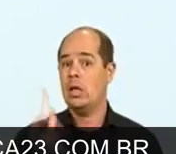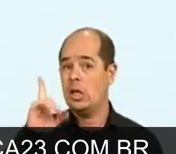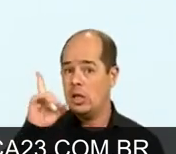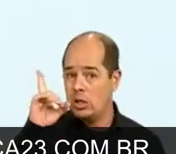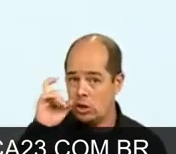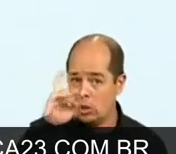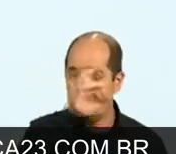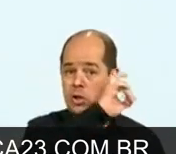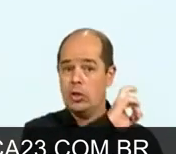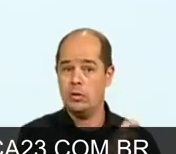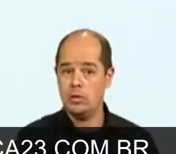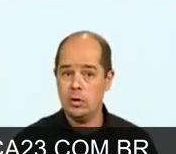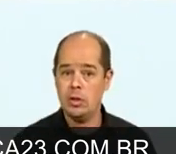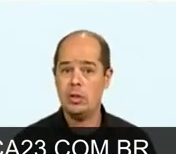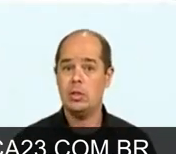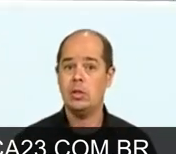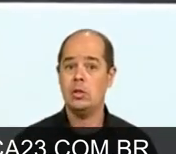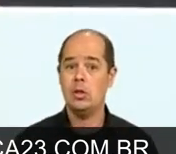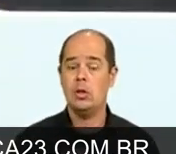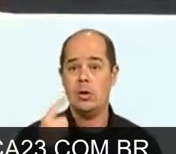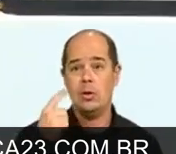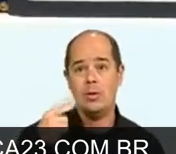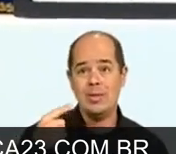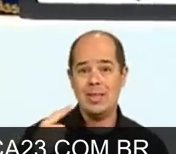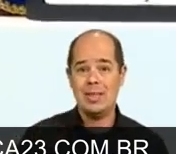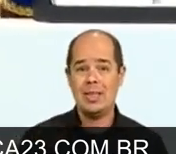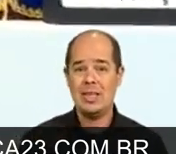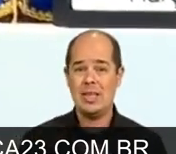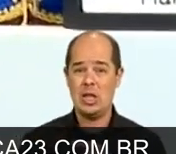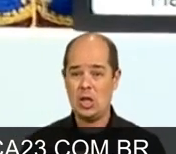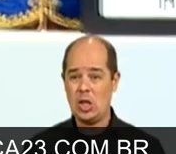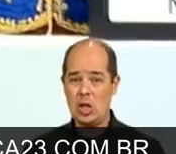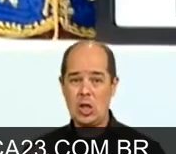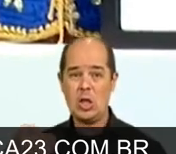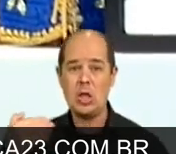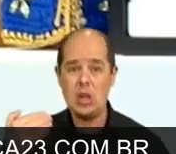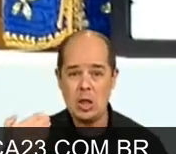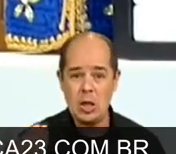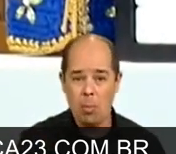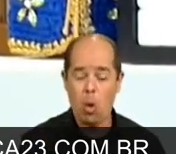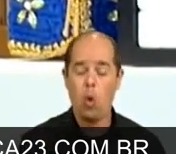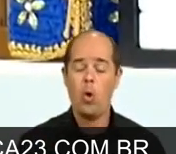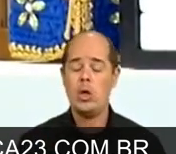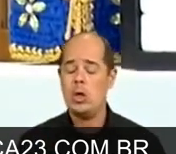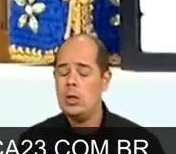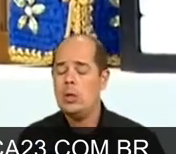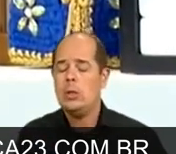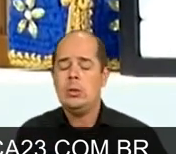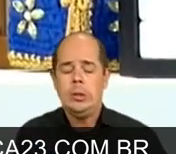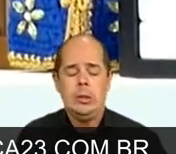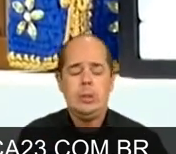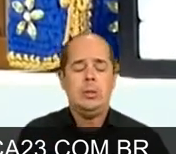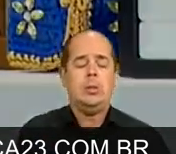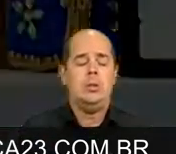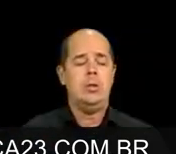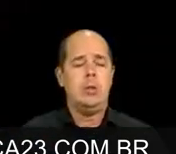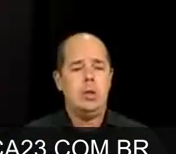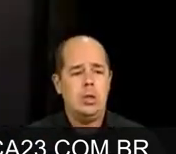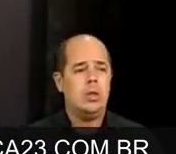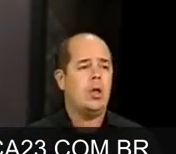fazer essa pós-luta, né? Que parece que você está sozinho. Você vai em uma